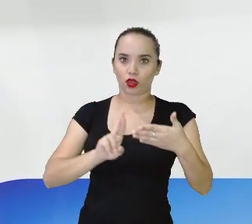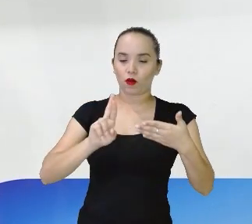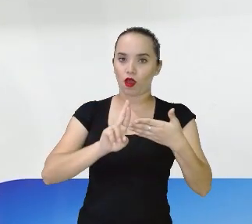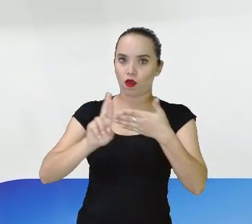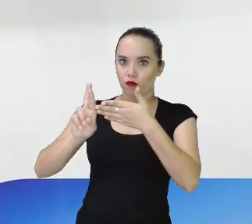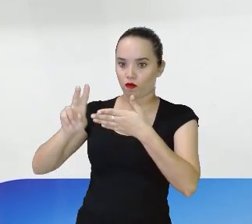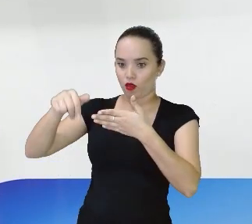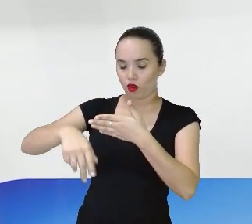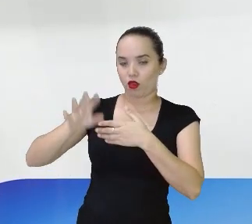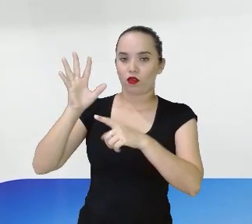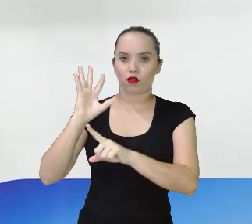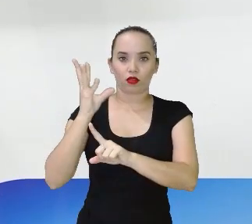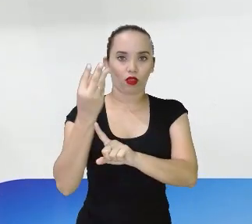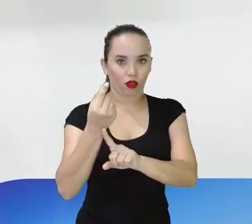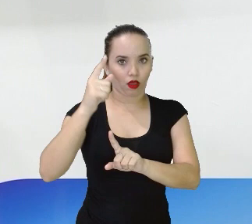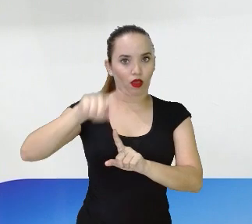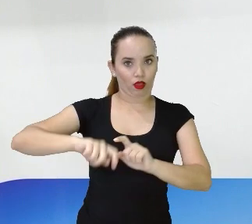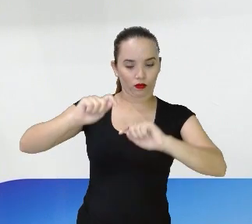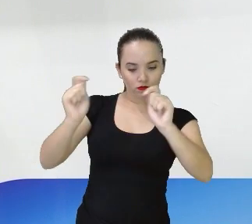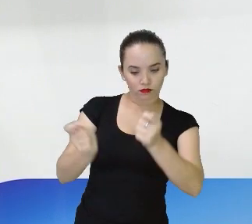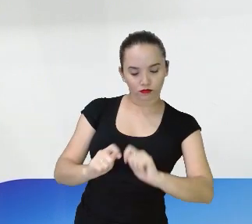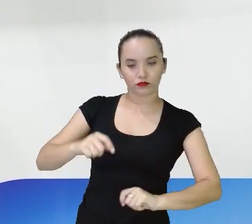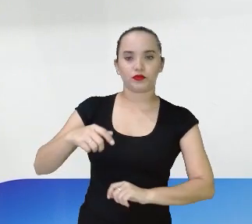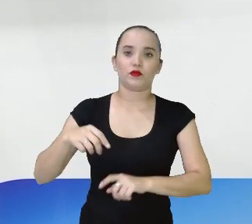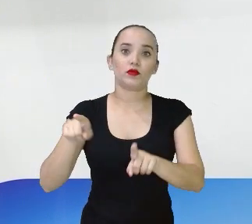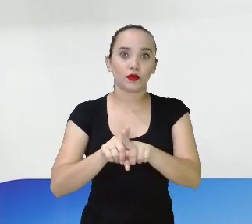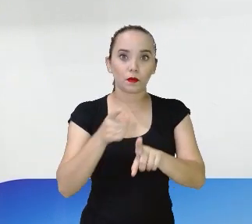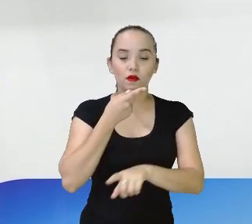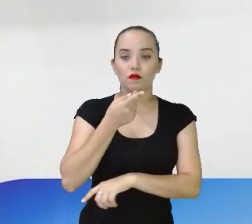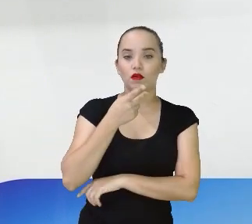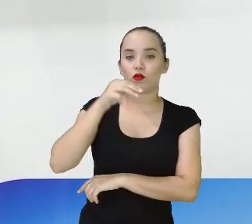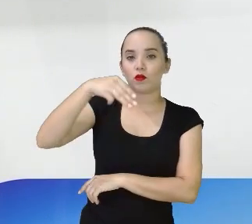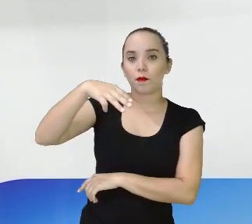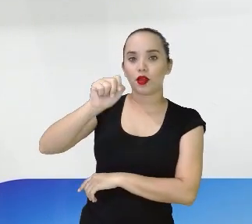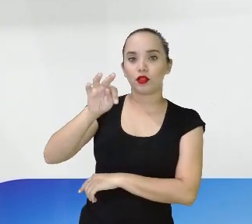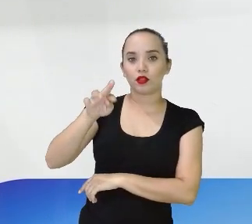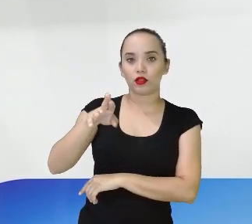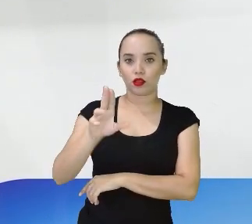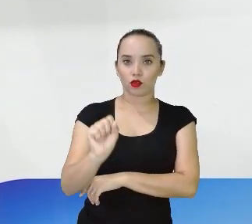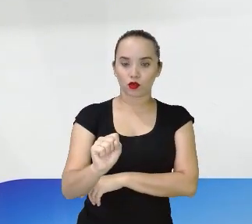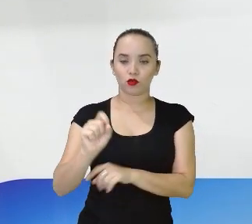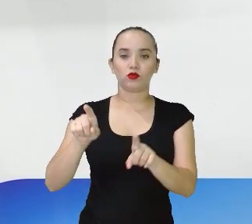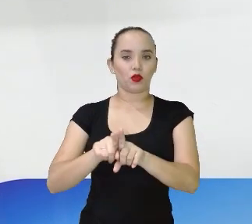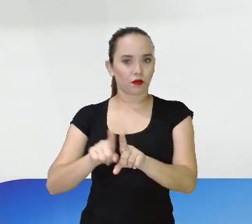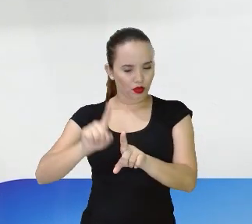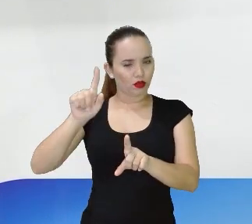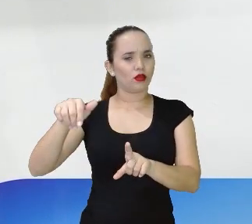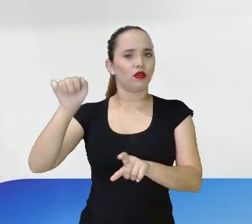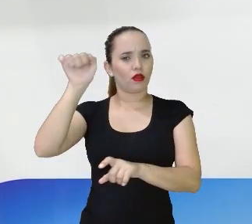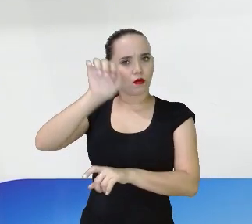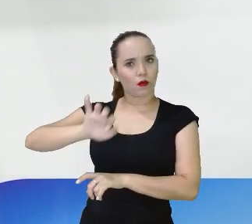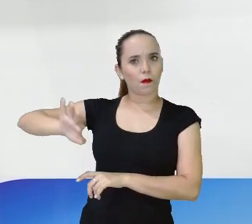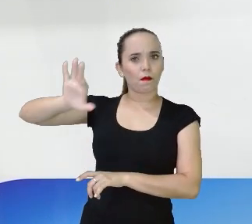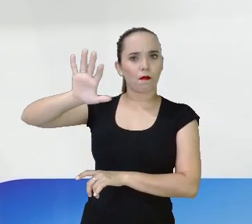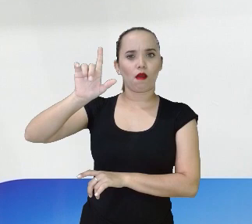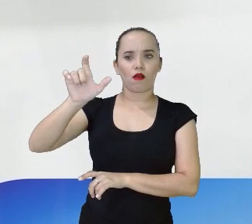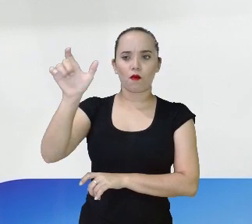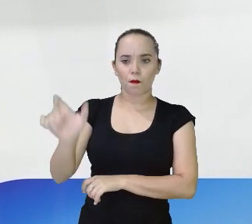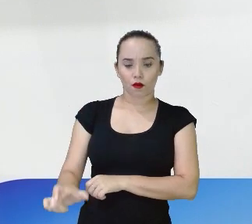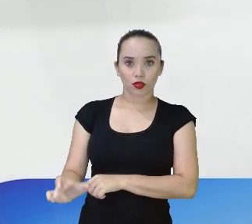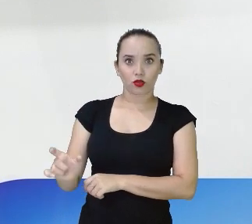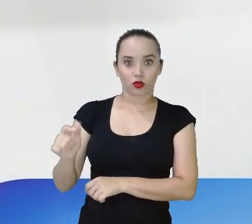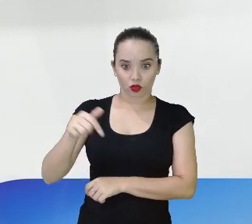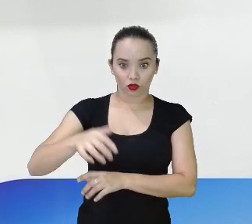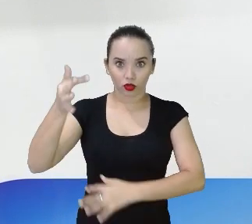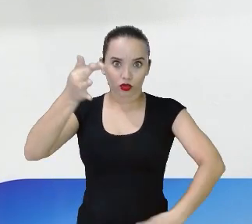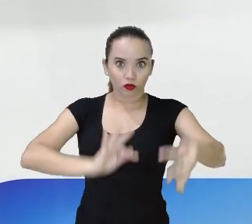sobre Mateus, não é, que é uma figura do nosso folclore. Então, várias coisas que representam